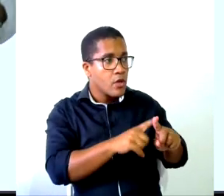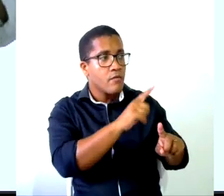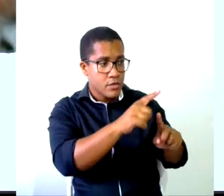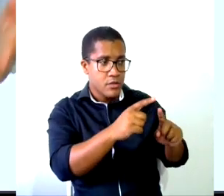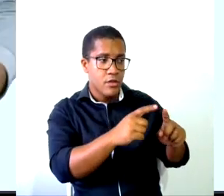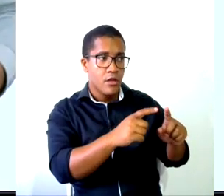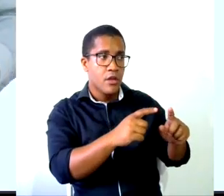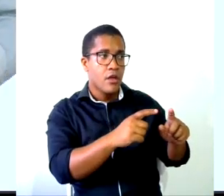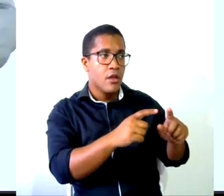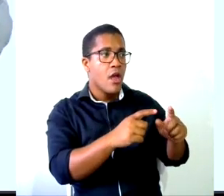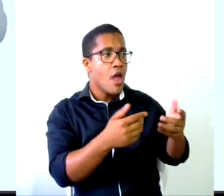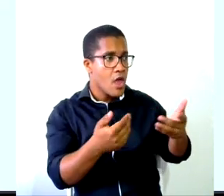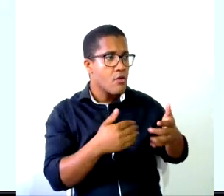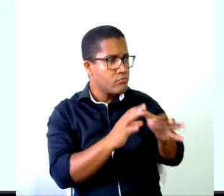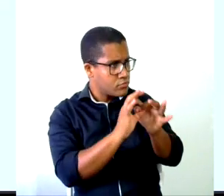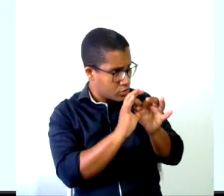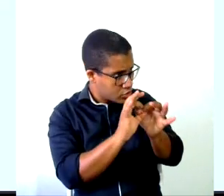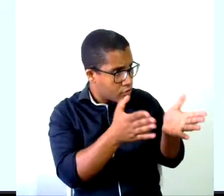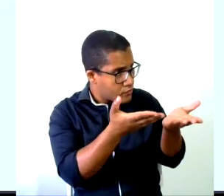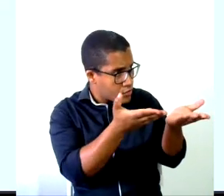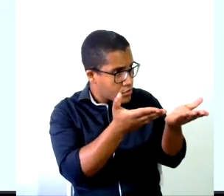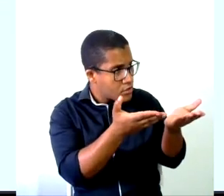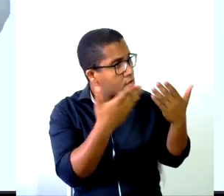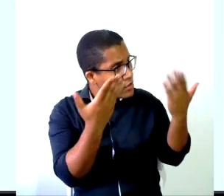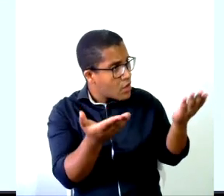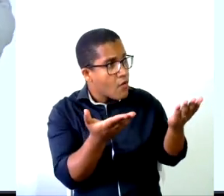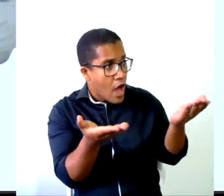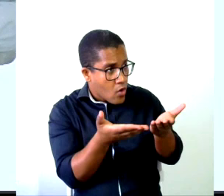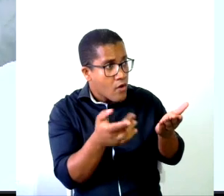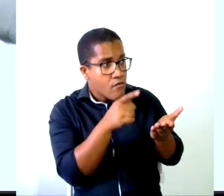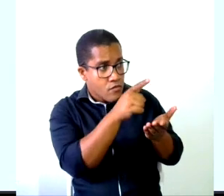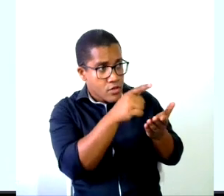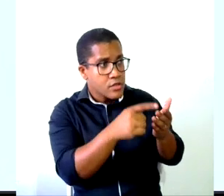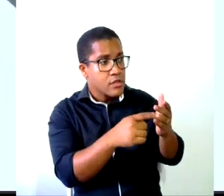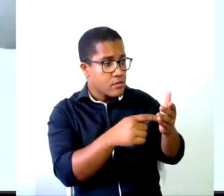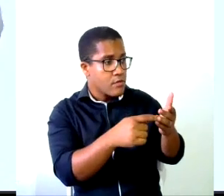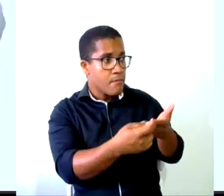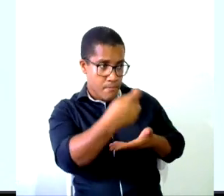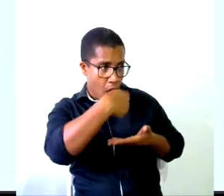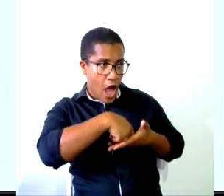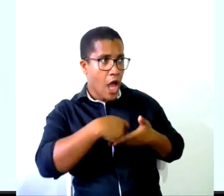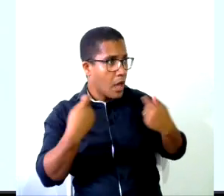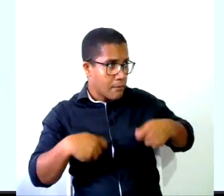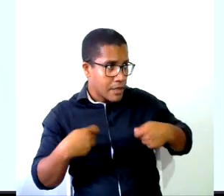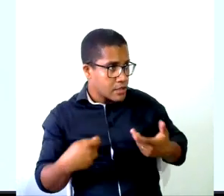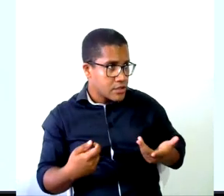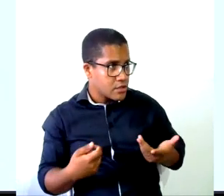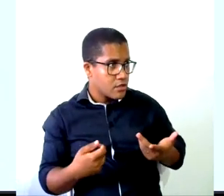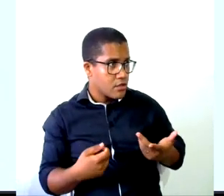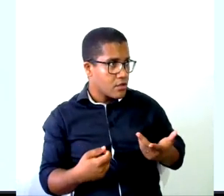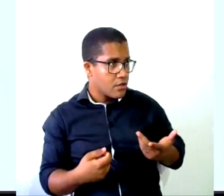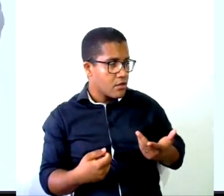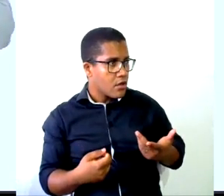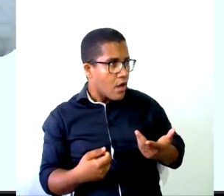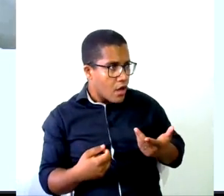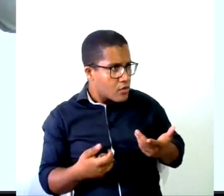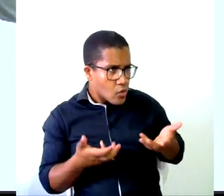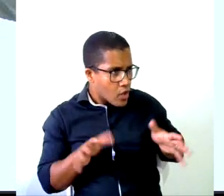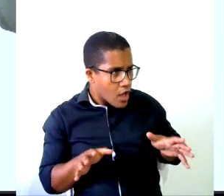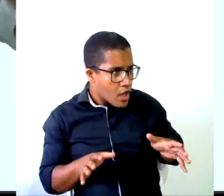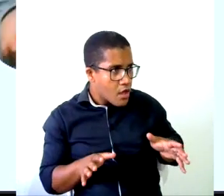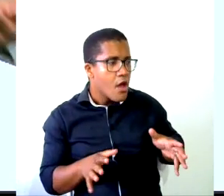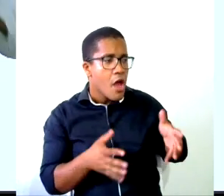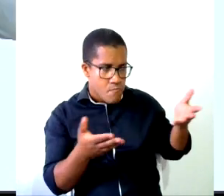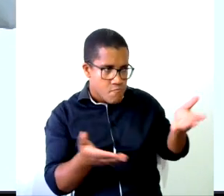de trabalho, né? Então, se você desobedecesse, poderia voltar